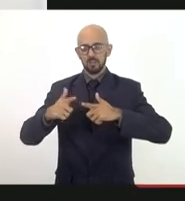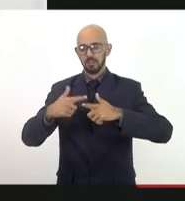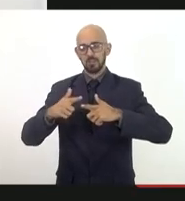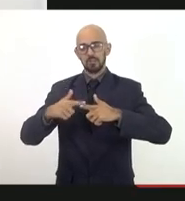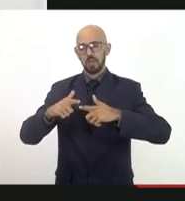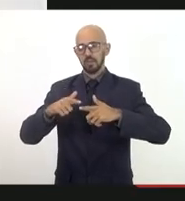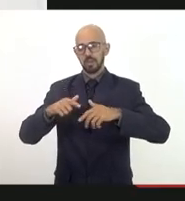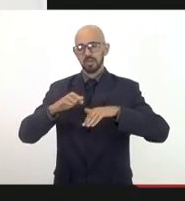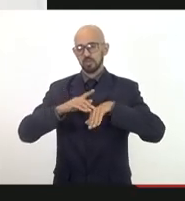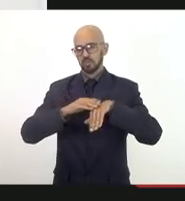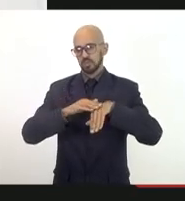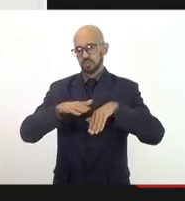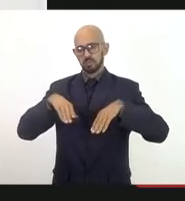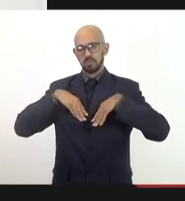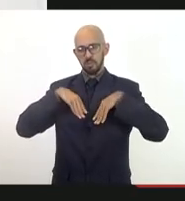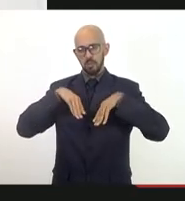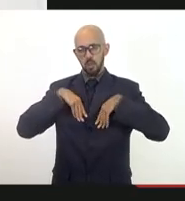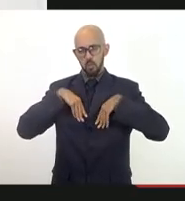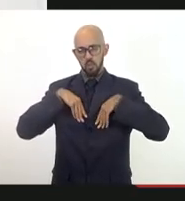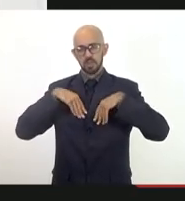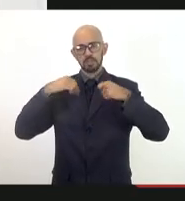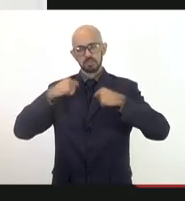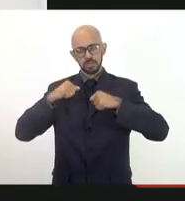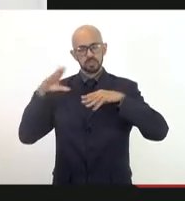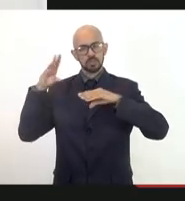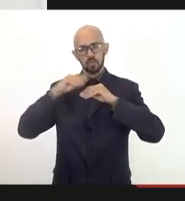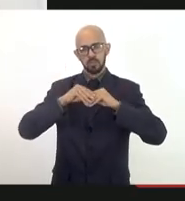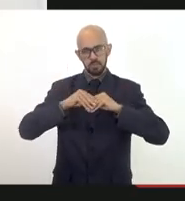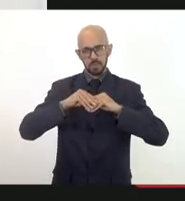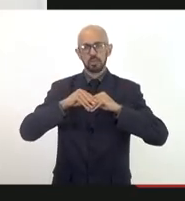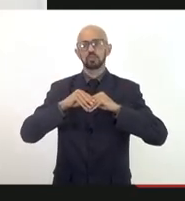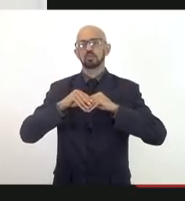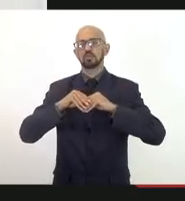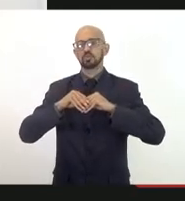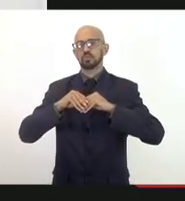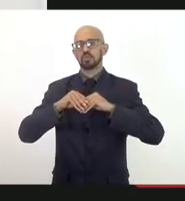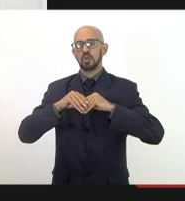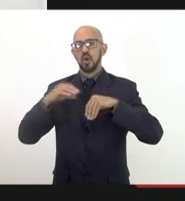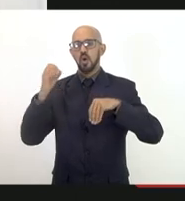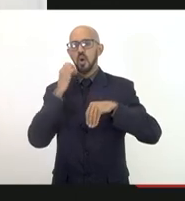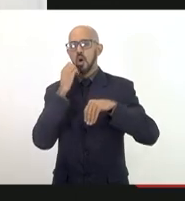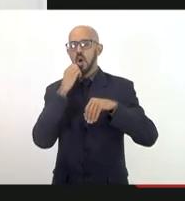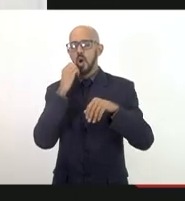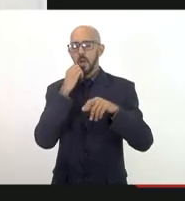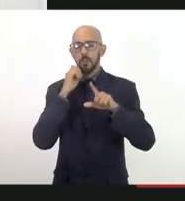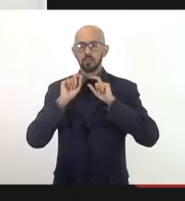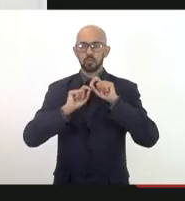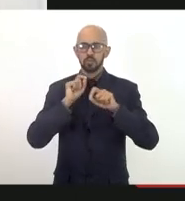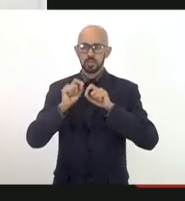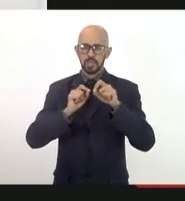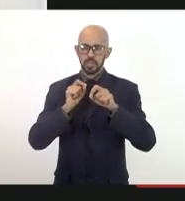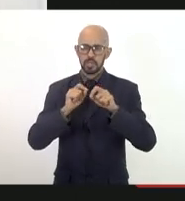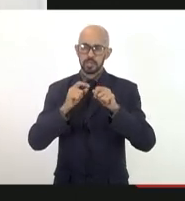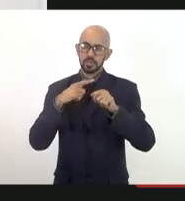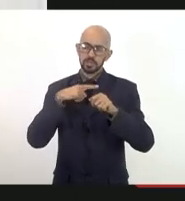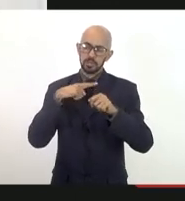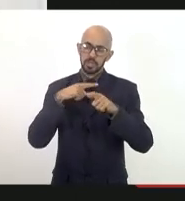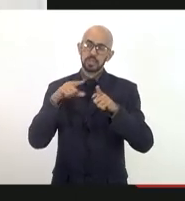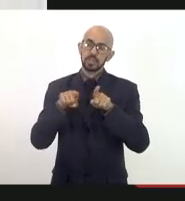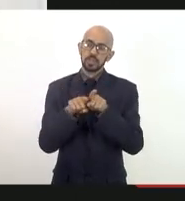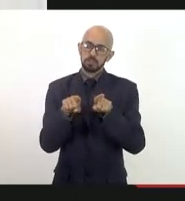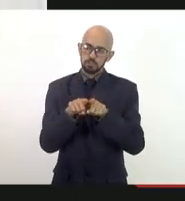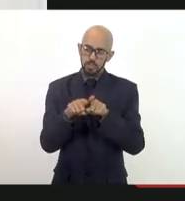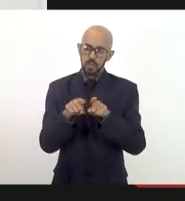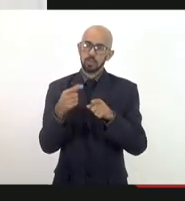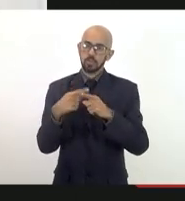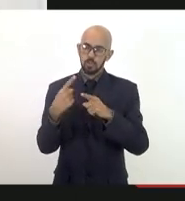esses programas não, eles precisam de complementariedade. Nós não, obviamente, não desconsideramos os processos biológicos, né, dessas doenças,